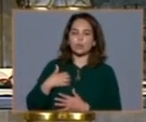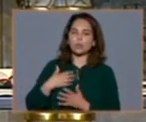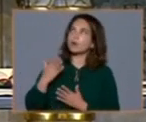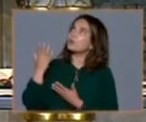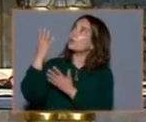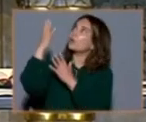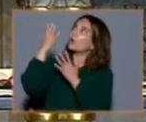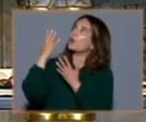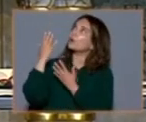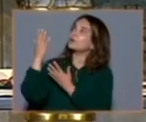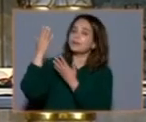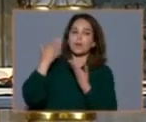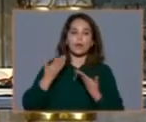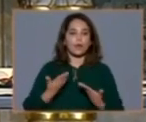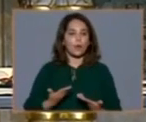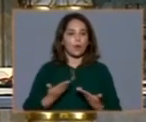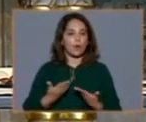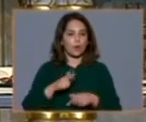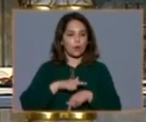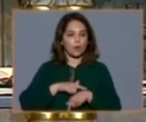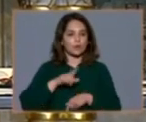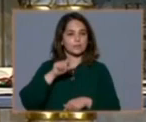glória, agora e para